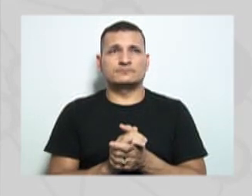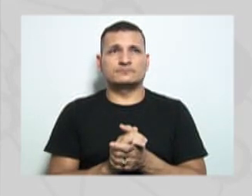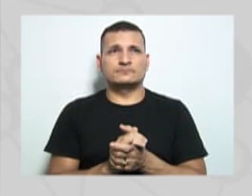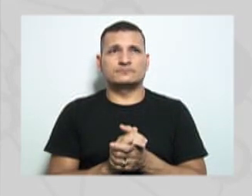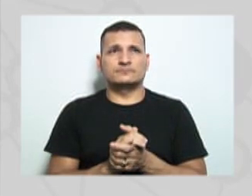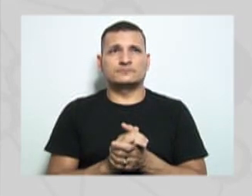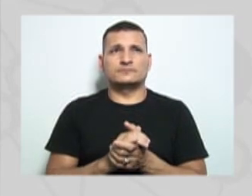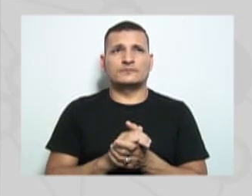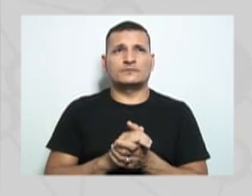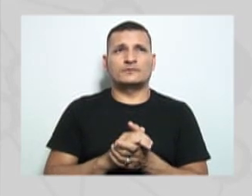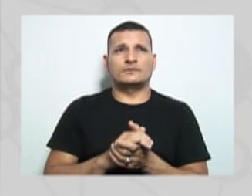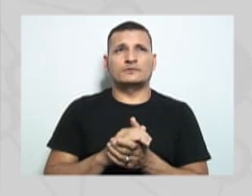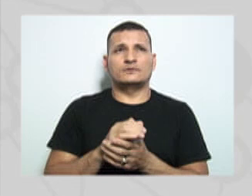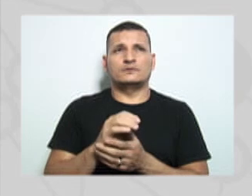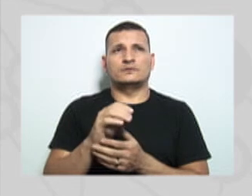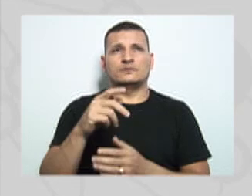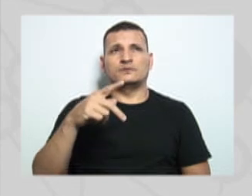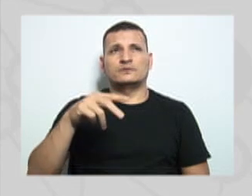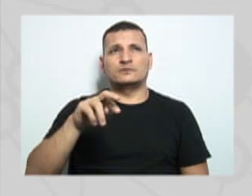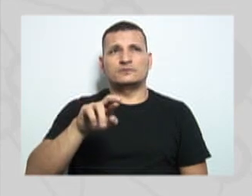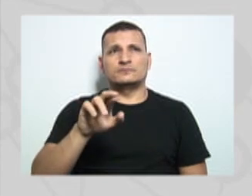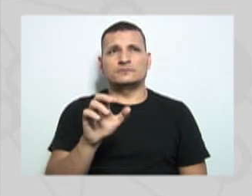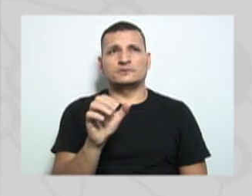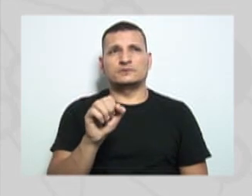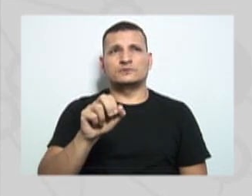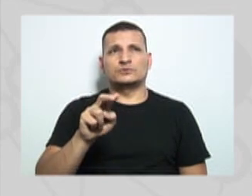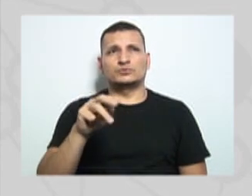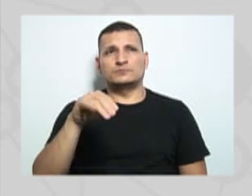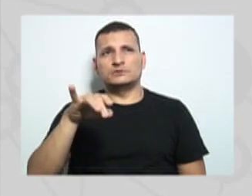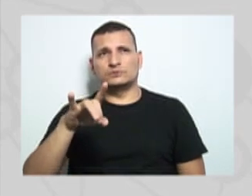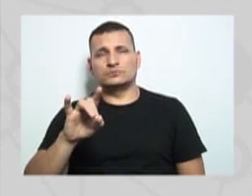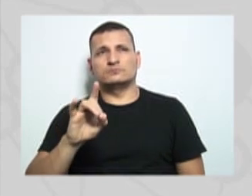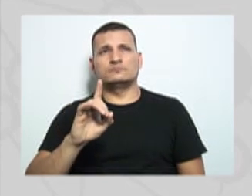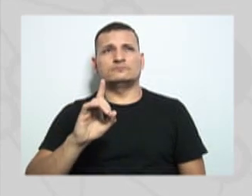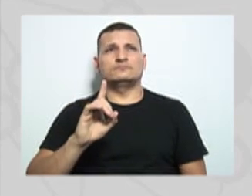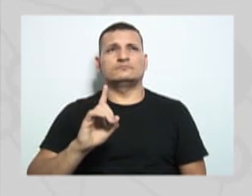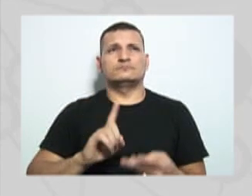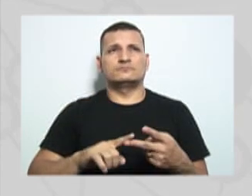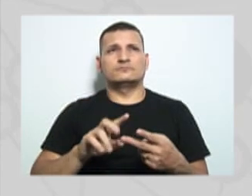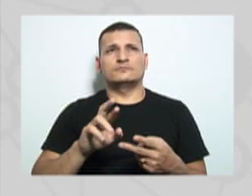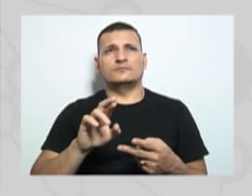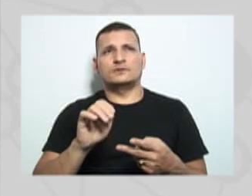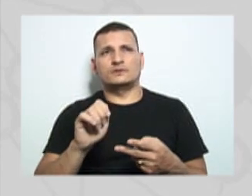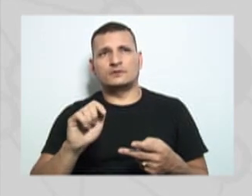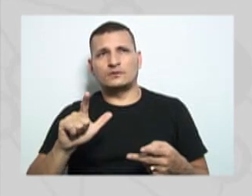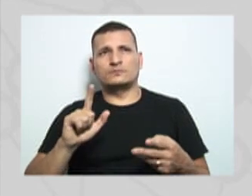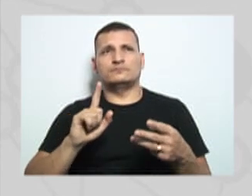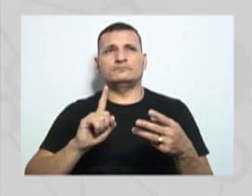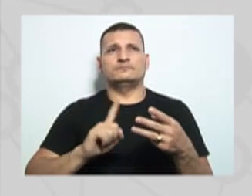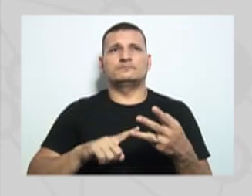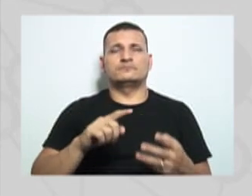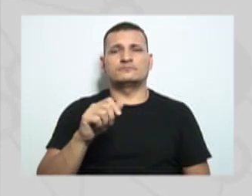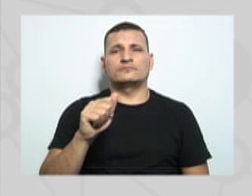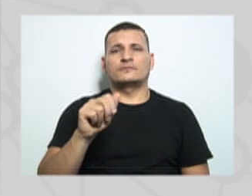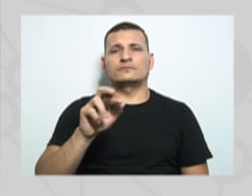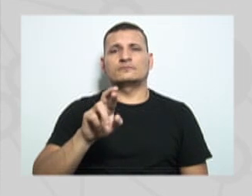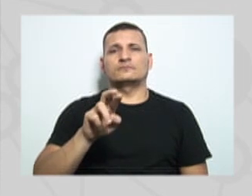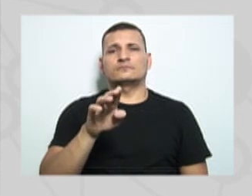lucro arbitrário. Todos eles já foram falados um pouquinho na aula passada, mas agora nós vamos entrar a fundo como